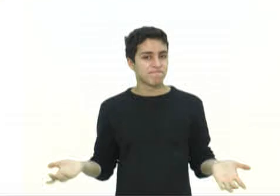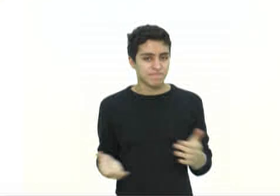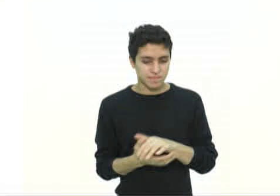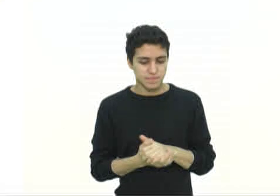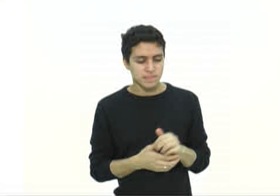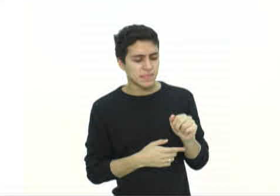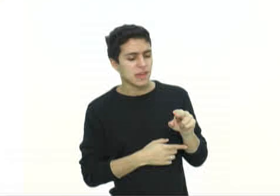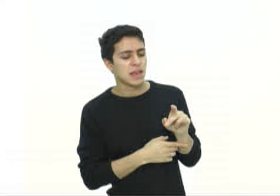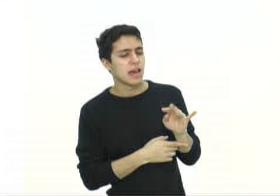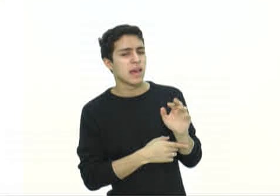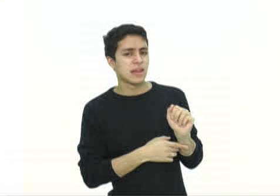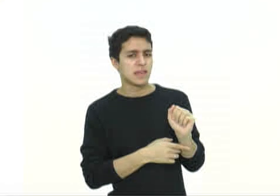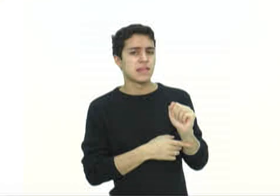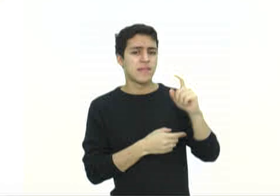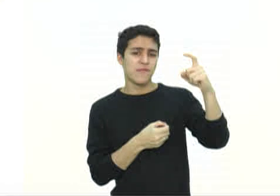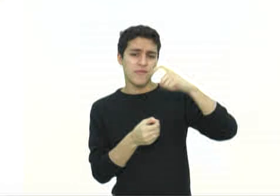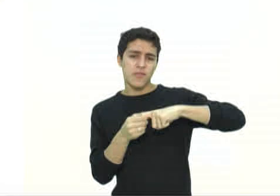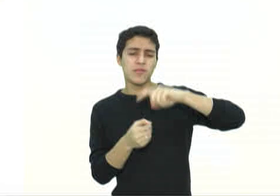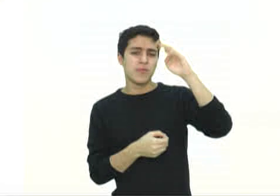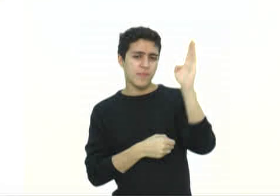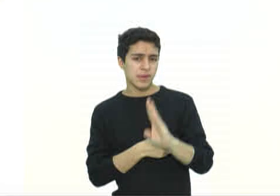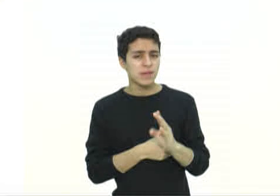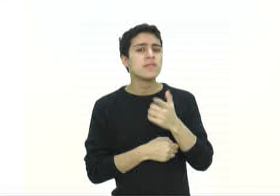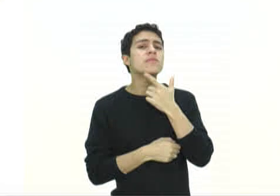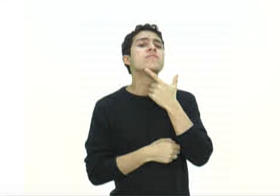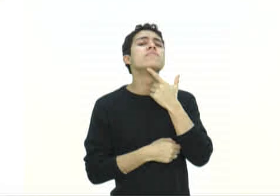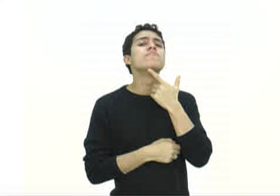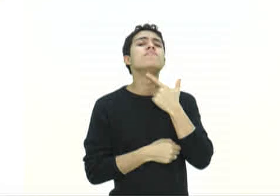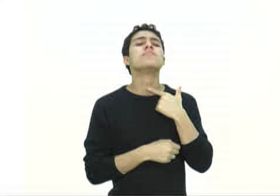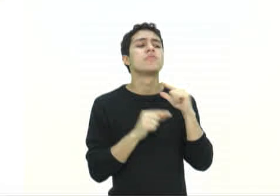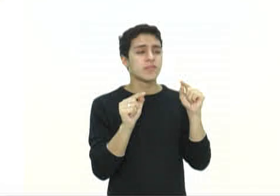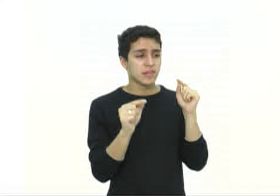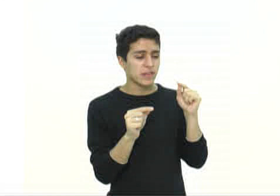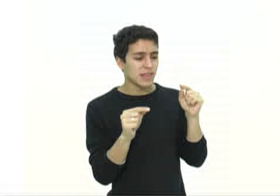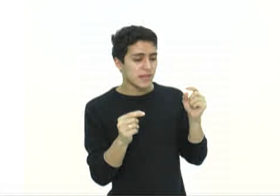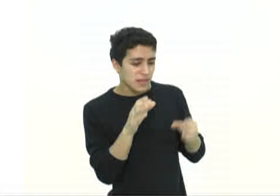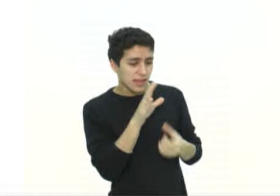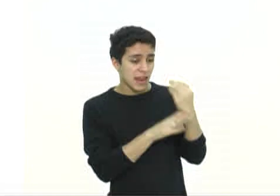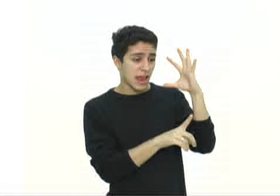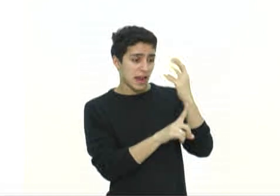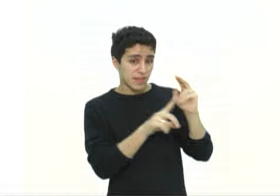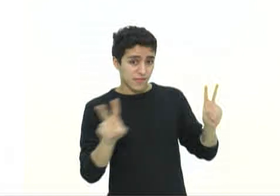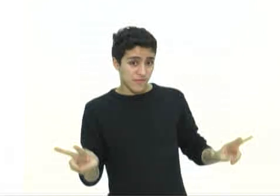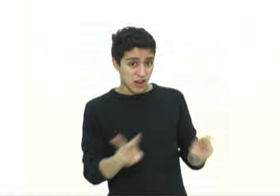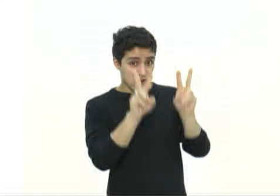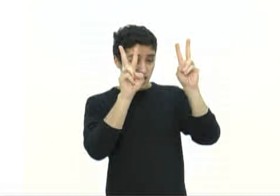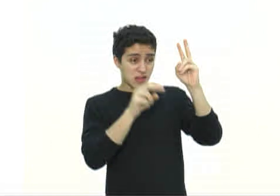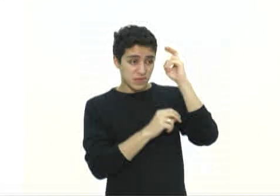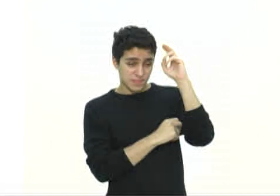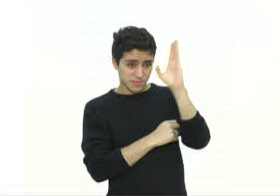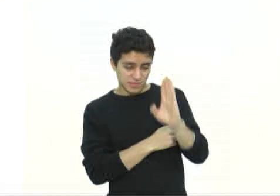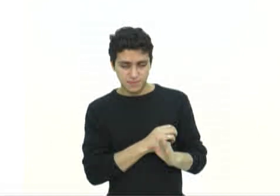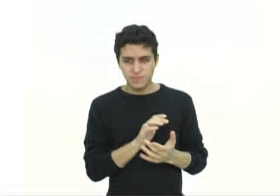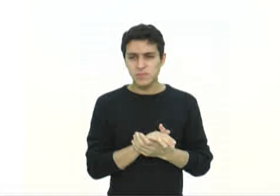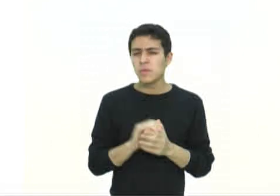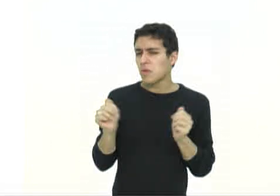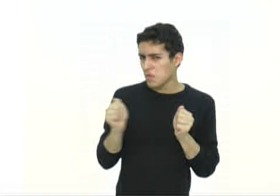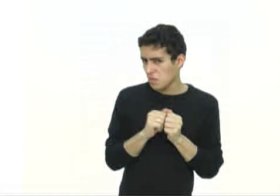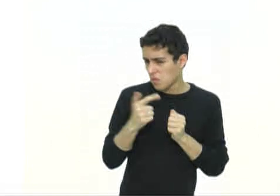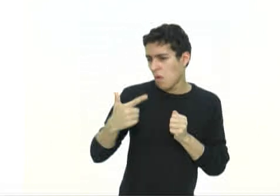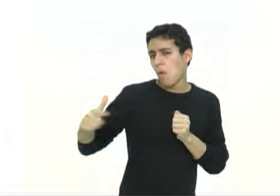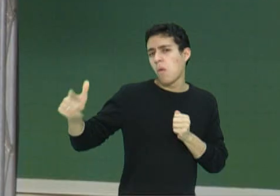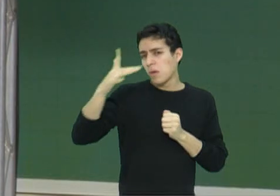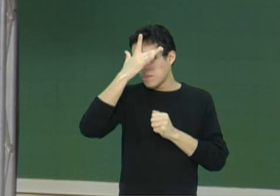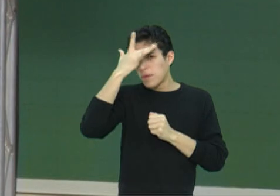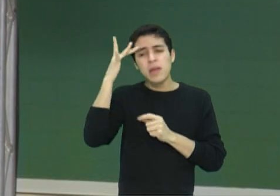Malfatti retornou ao Brasil com a intenção de criar uma arte que valorizasse a cultura brasileira. Anita Malfatti e outros artistas